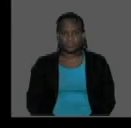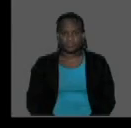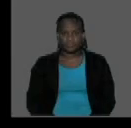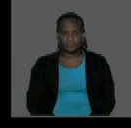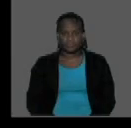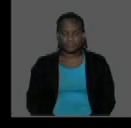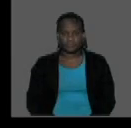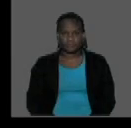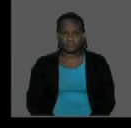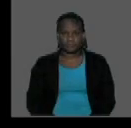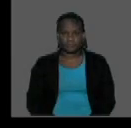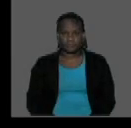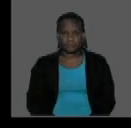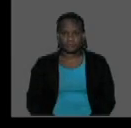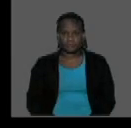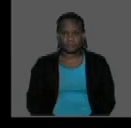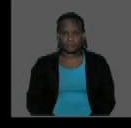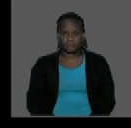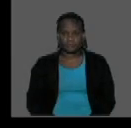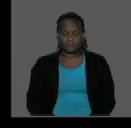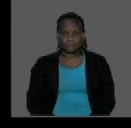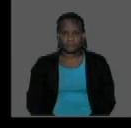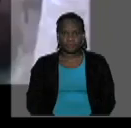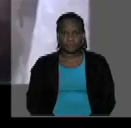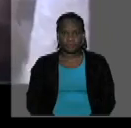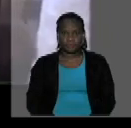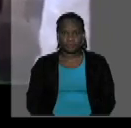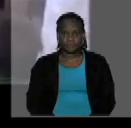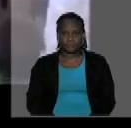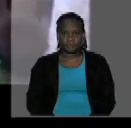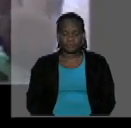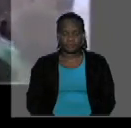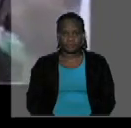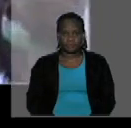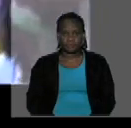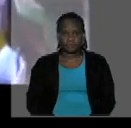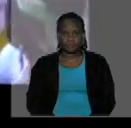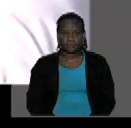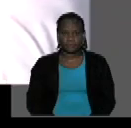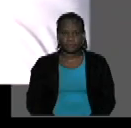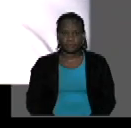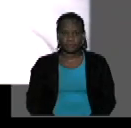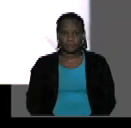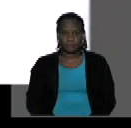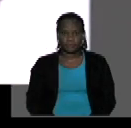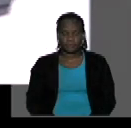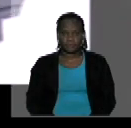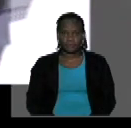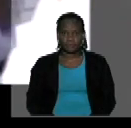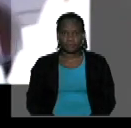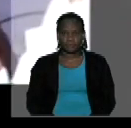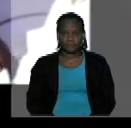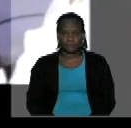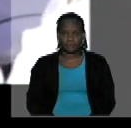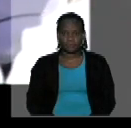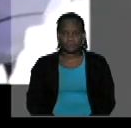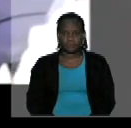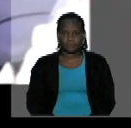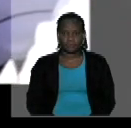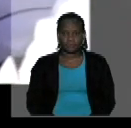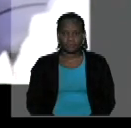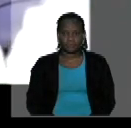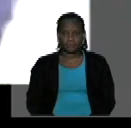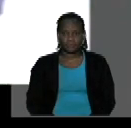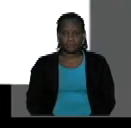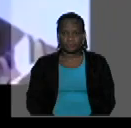acum. Osano moba de baro, osano moba de baro, ambadolo como de